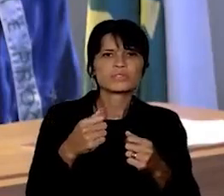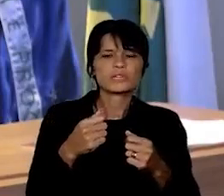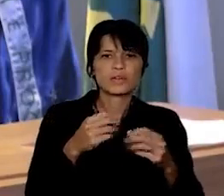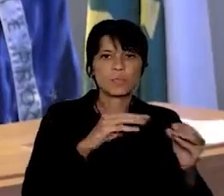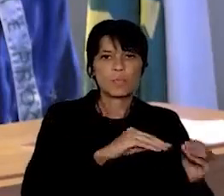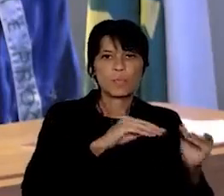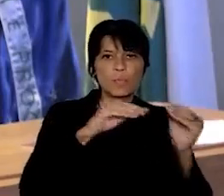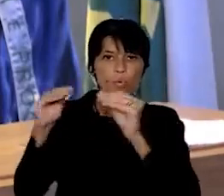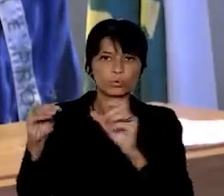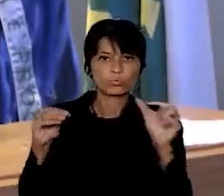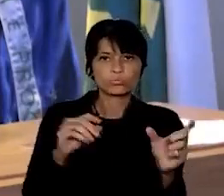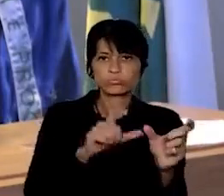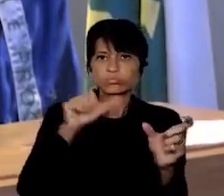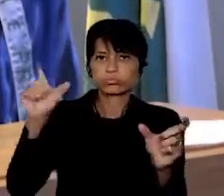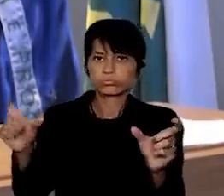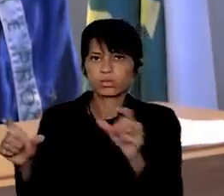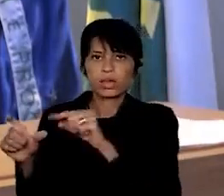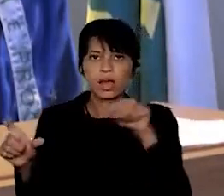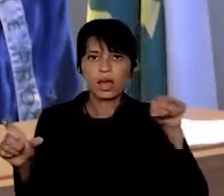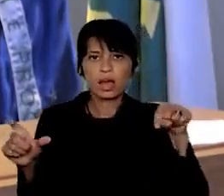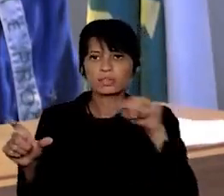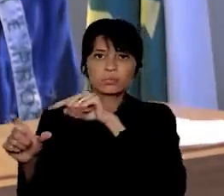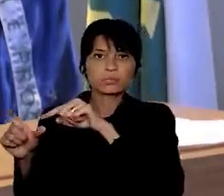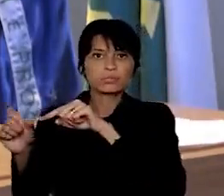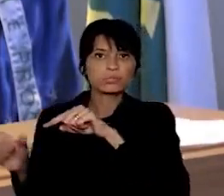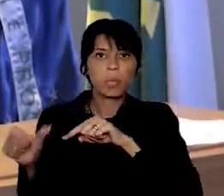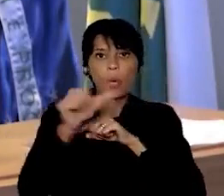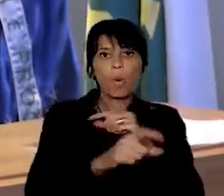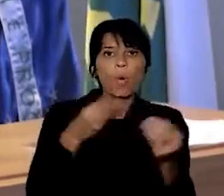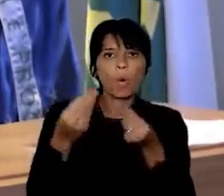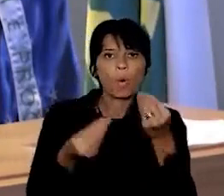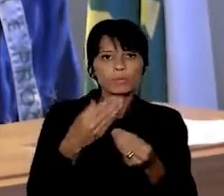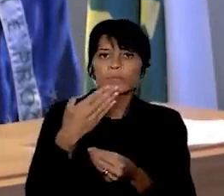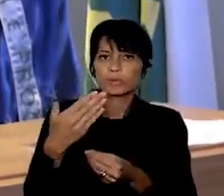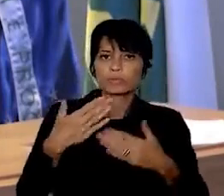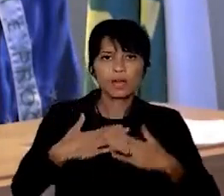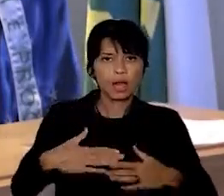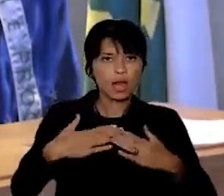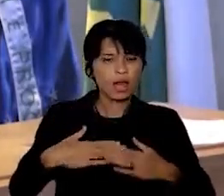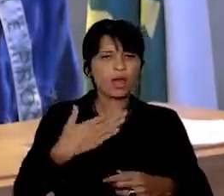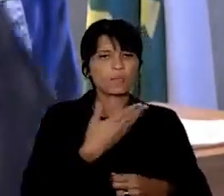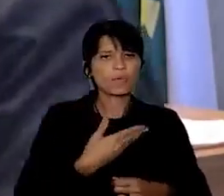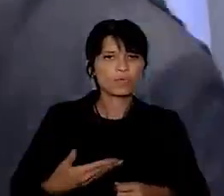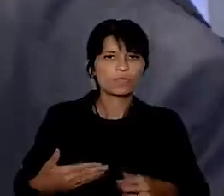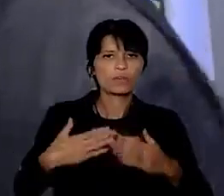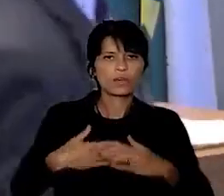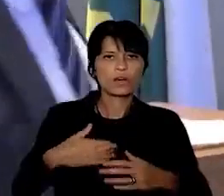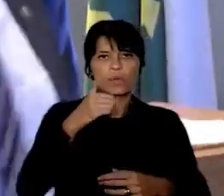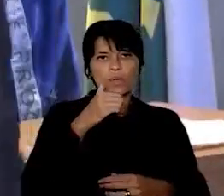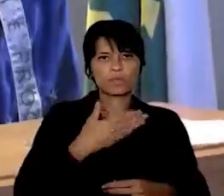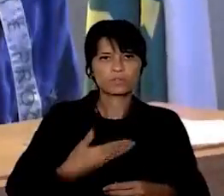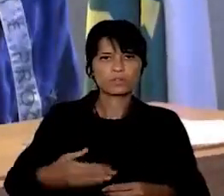eu peço aqui calma ao governo peça Calma a Governadora Celina para que a gente possa pensar